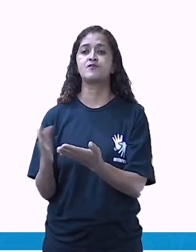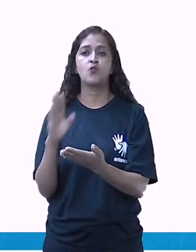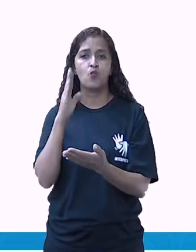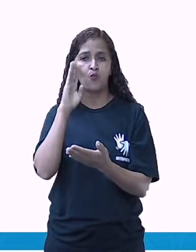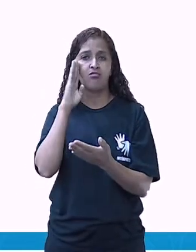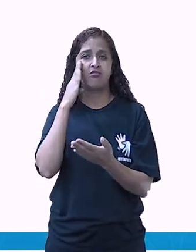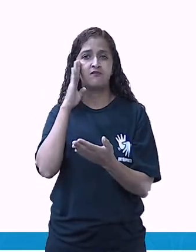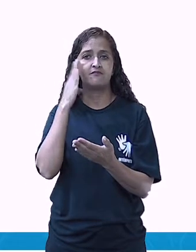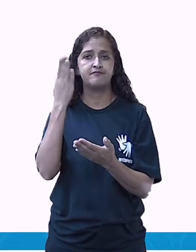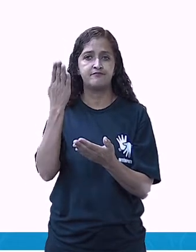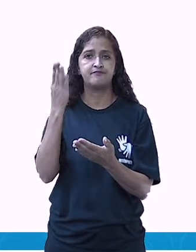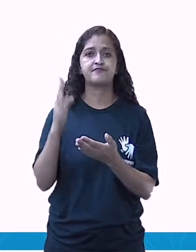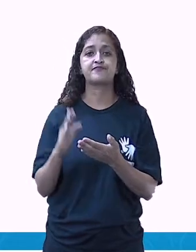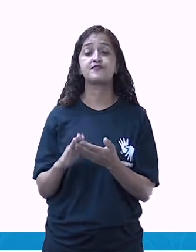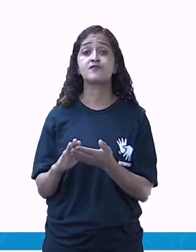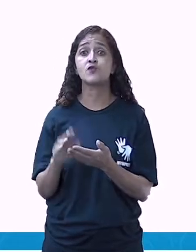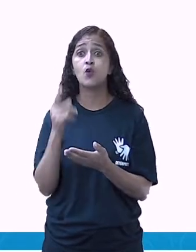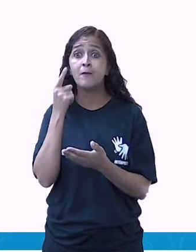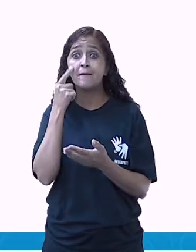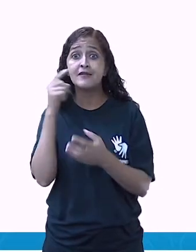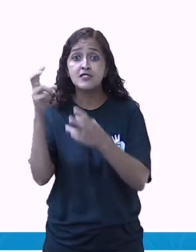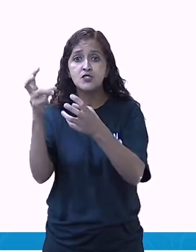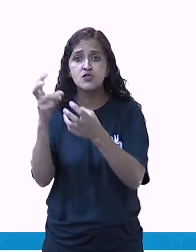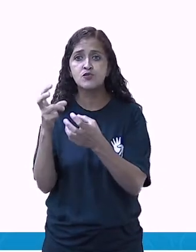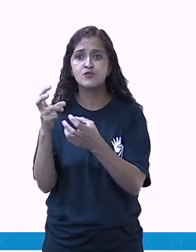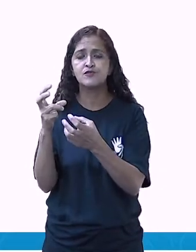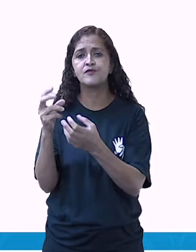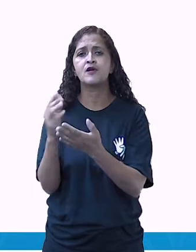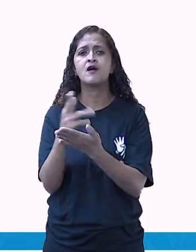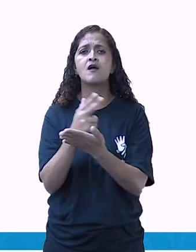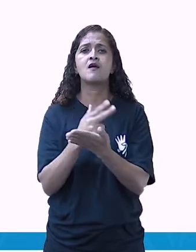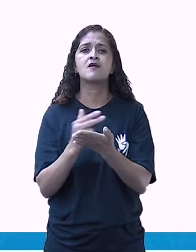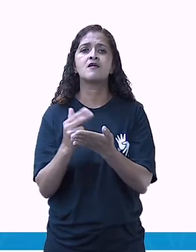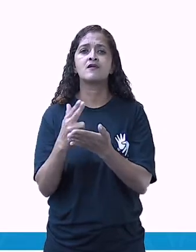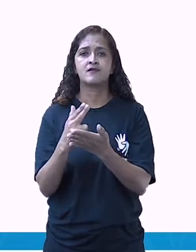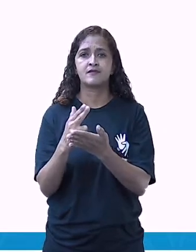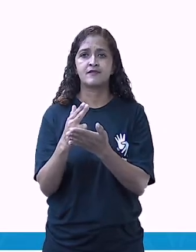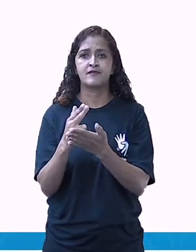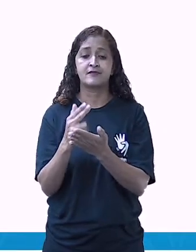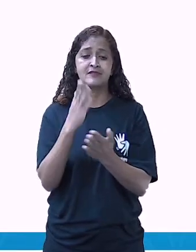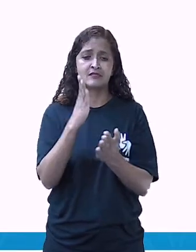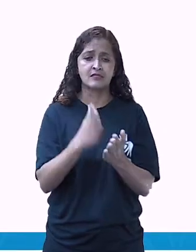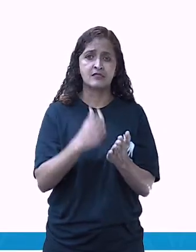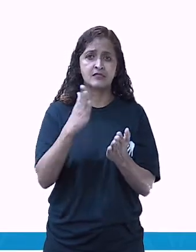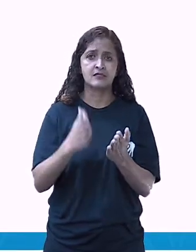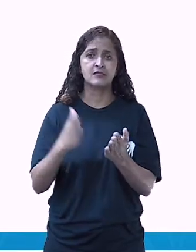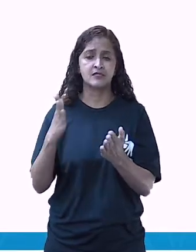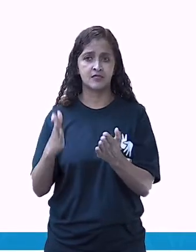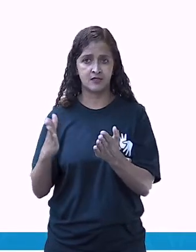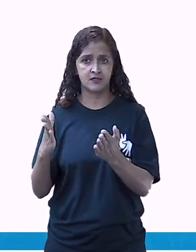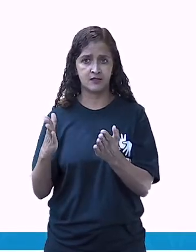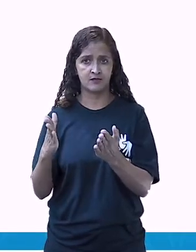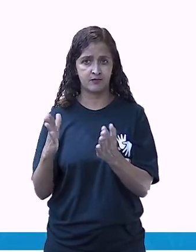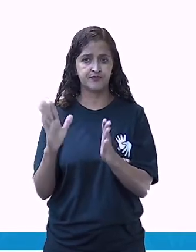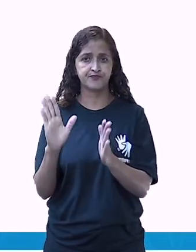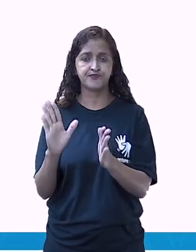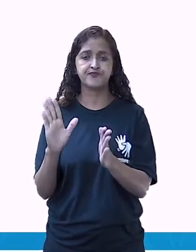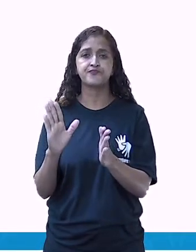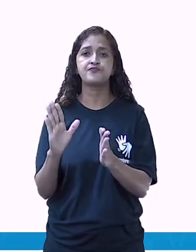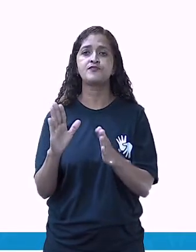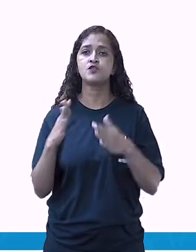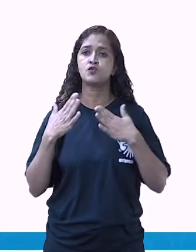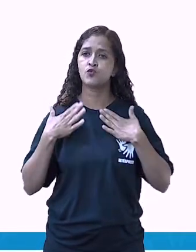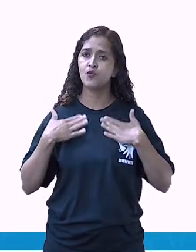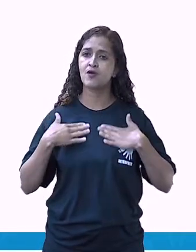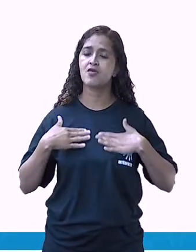tá? Mas vamos entender aqui parte por parte e uma por uma.